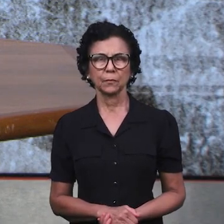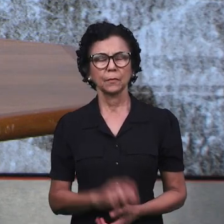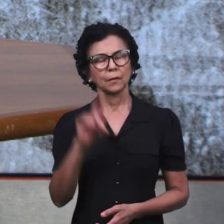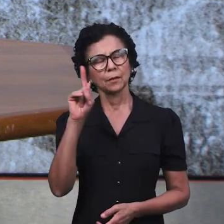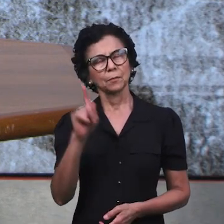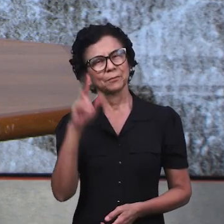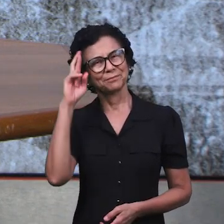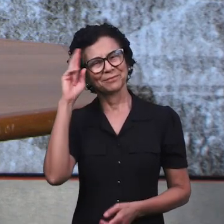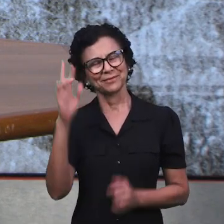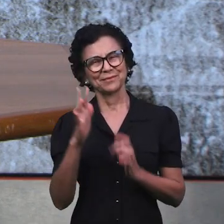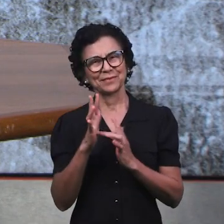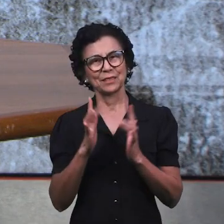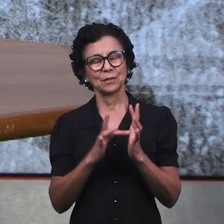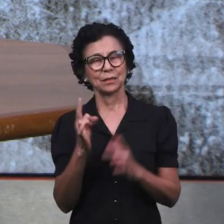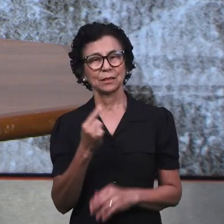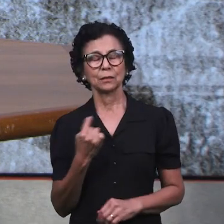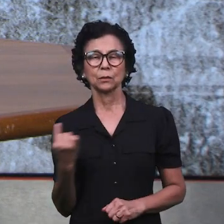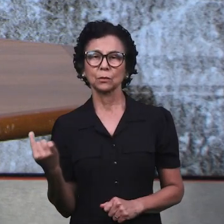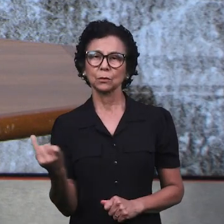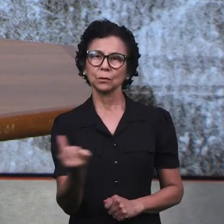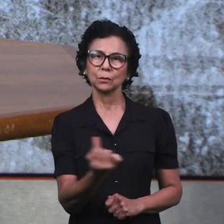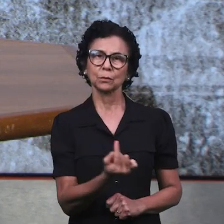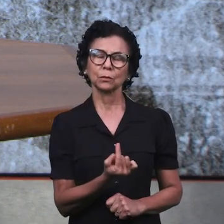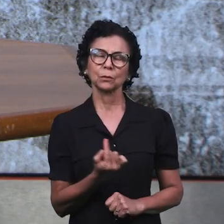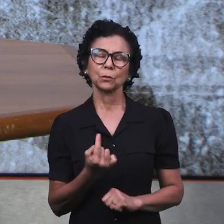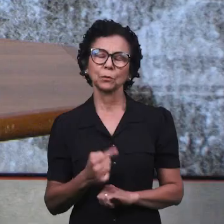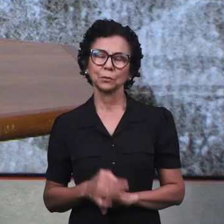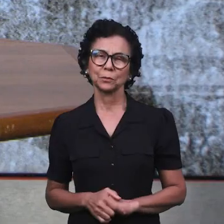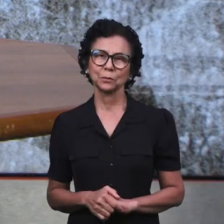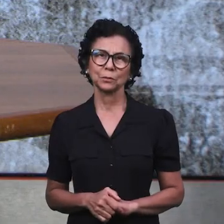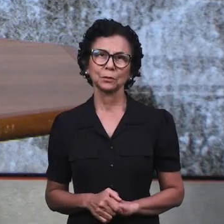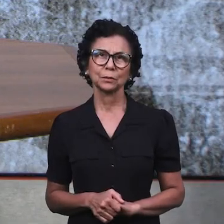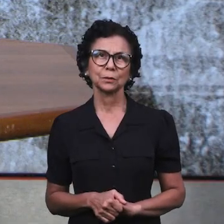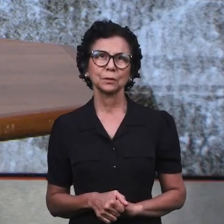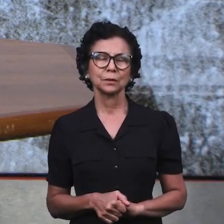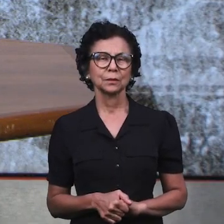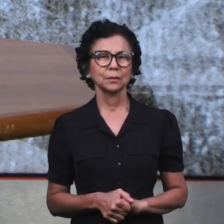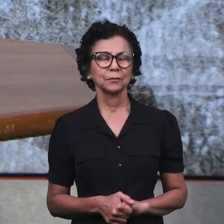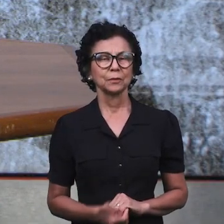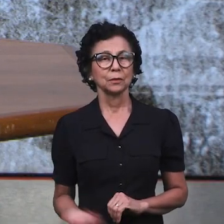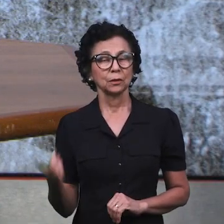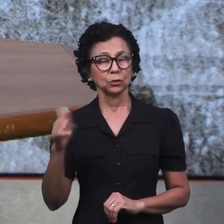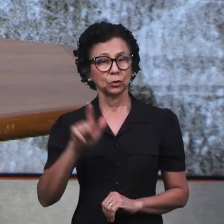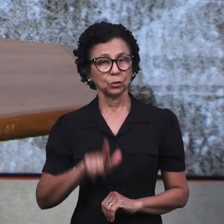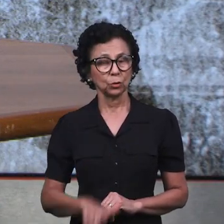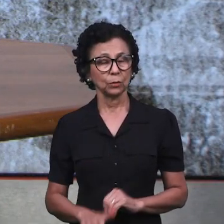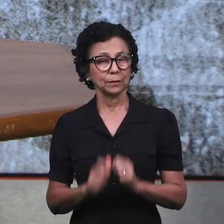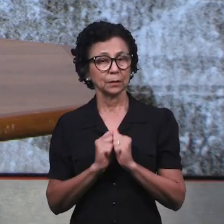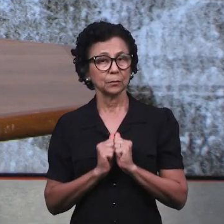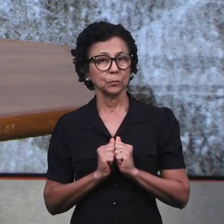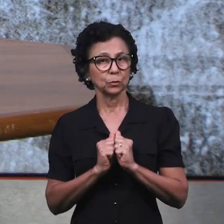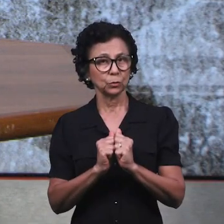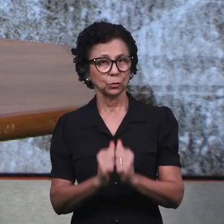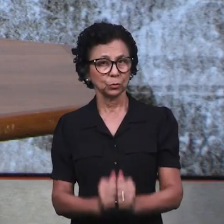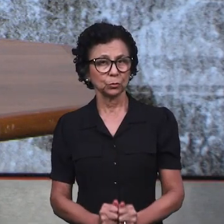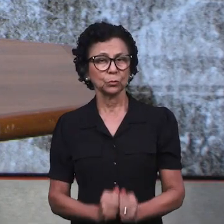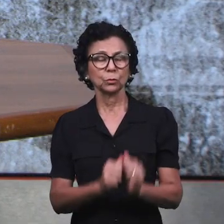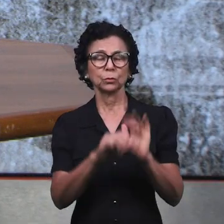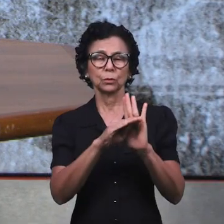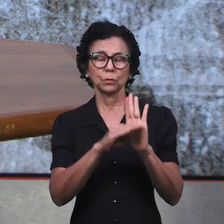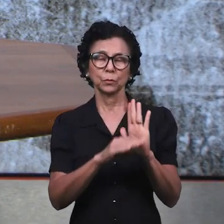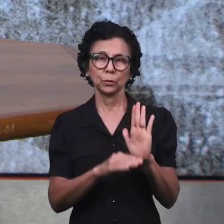paz do Senhor Jesus a todos. Nós estamos mais esse dia juntos, no nosso programa diário, Leitura da